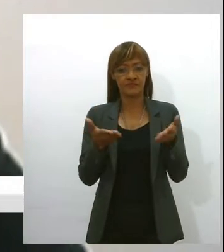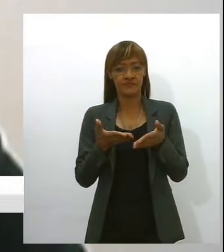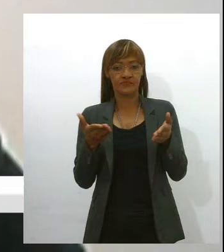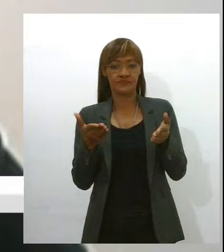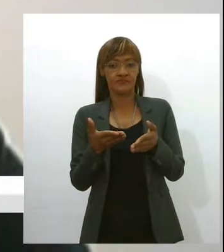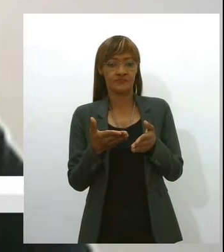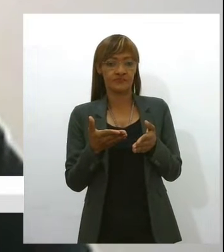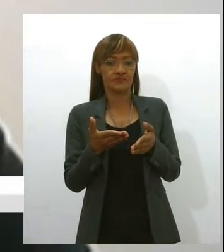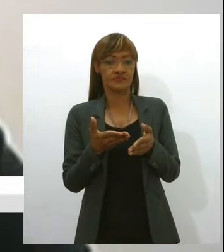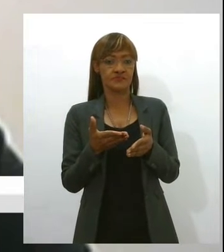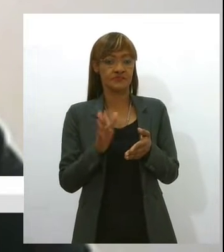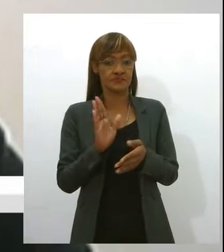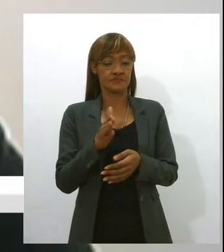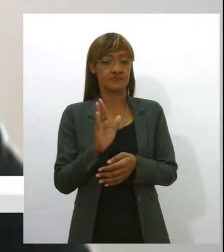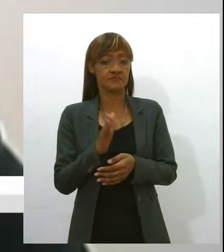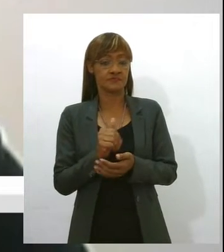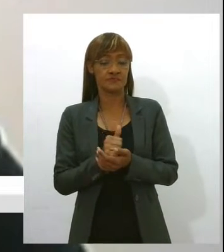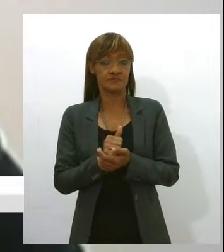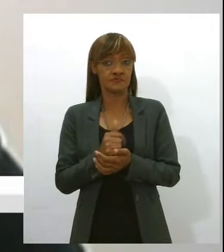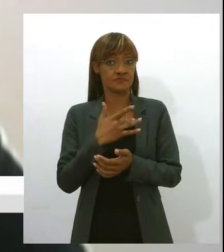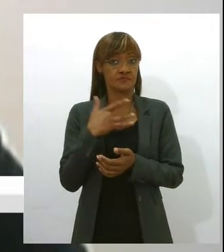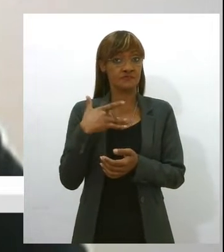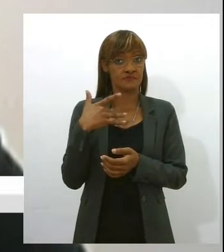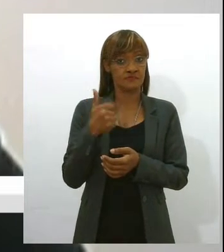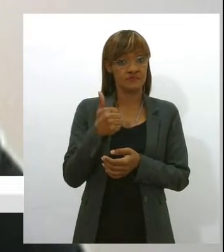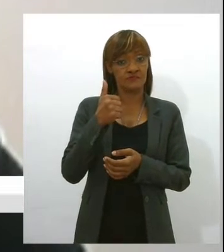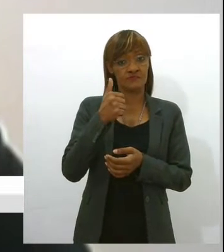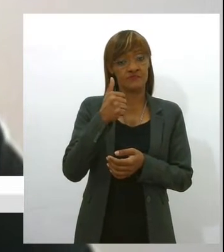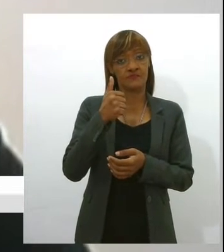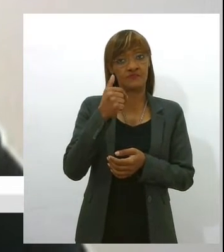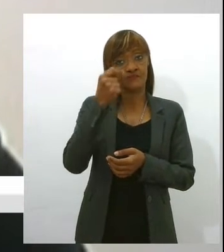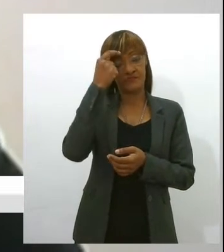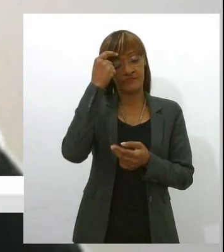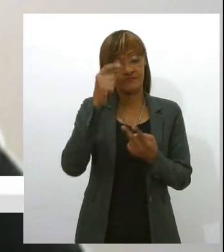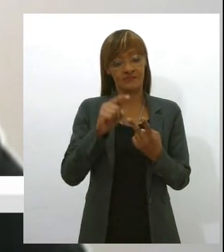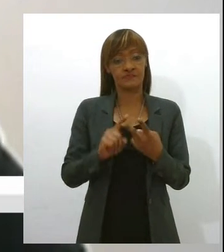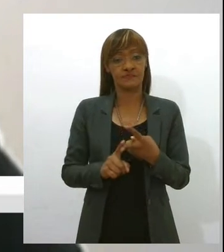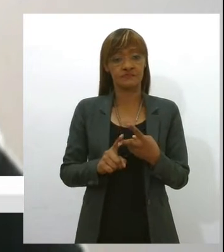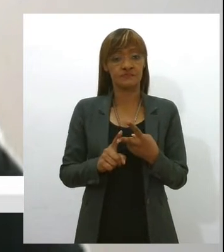saúde mental, de estar bem também fisicamente para